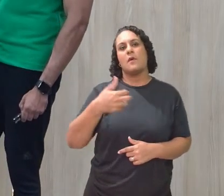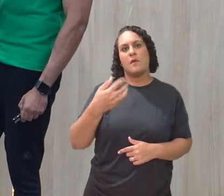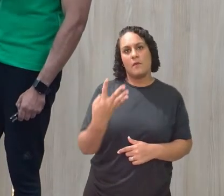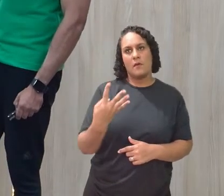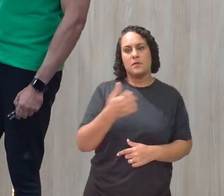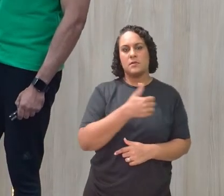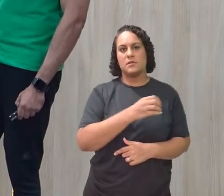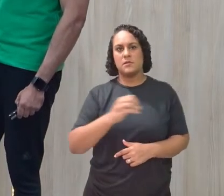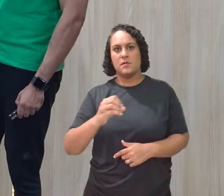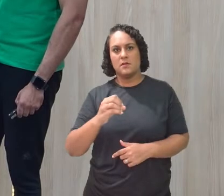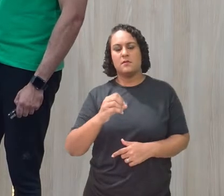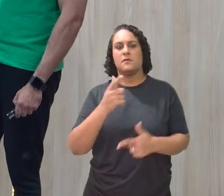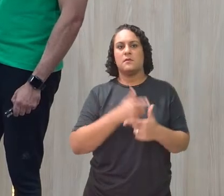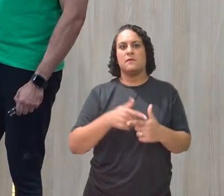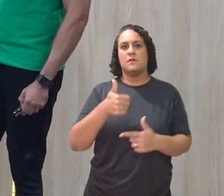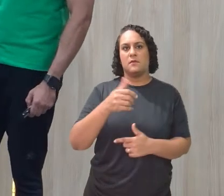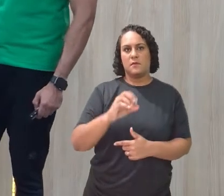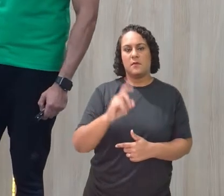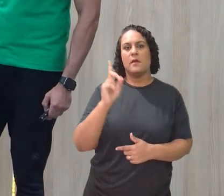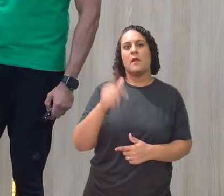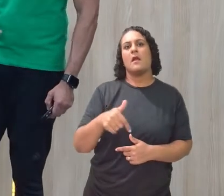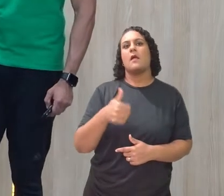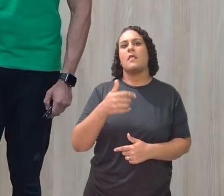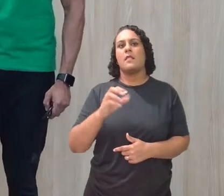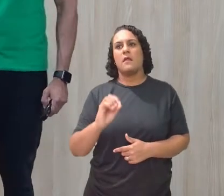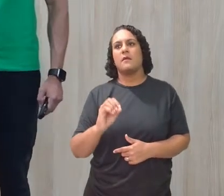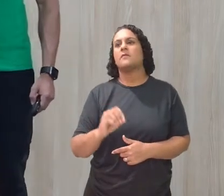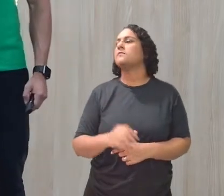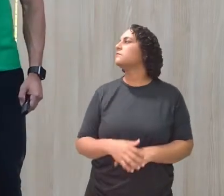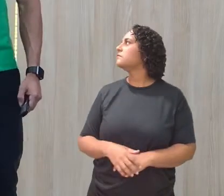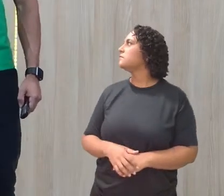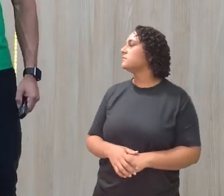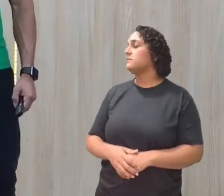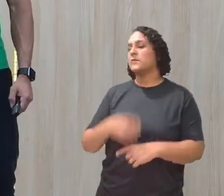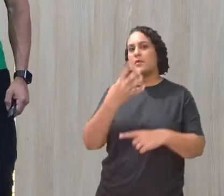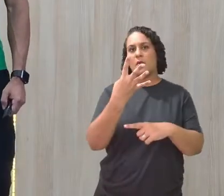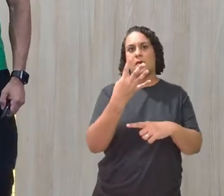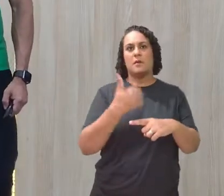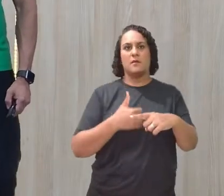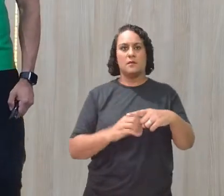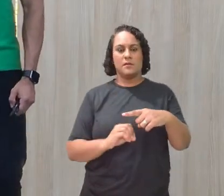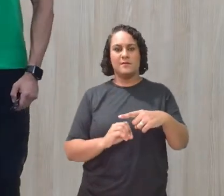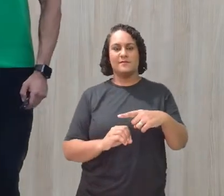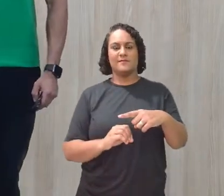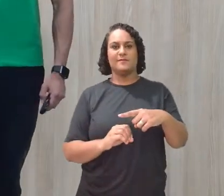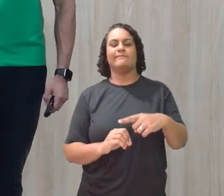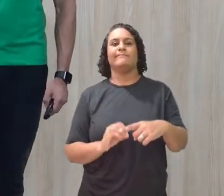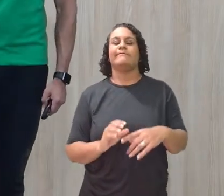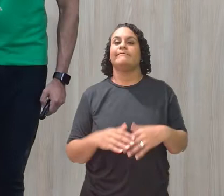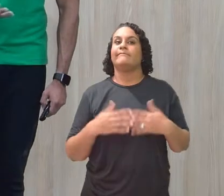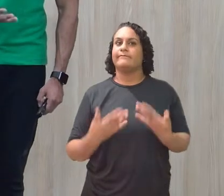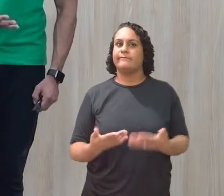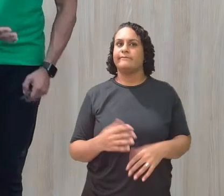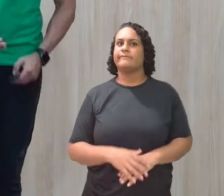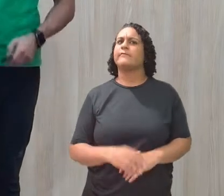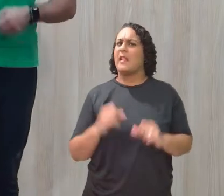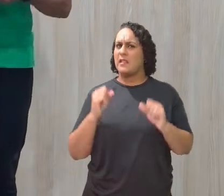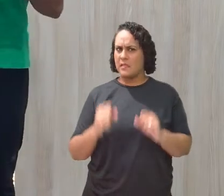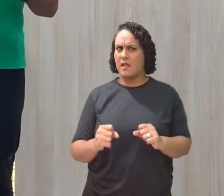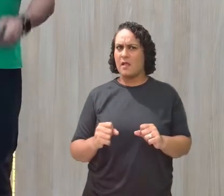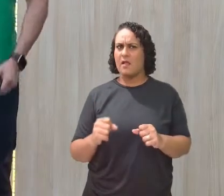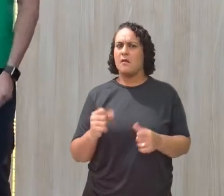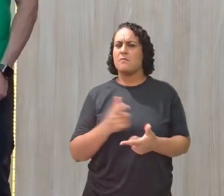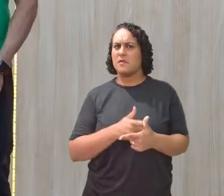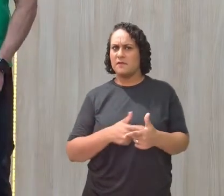e 100 dividido por 10 dá igual a 10. Então eu tenho aí 4 décimos. Ainda dá para a gente simplificar